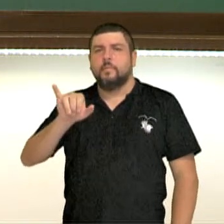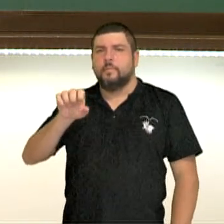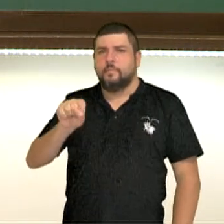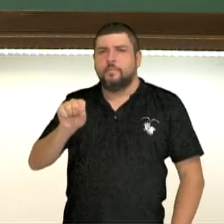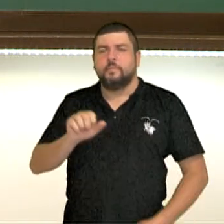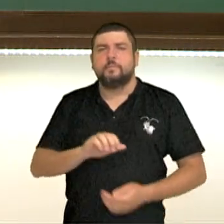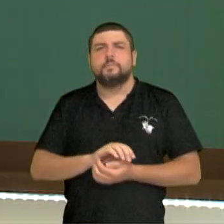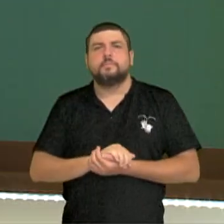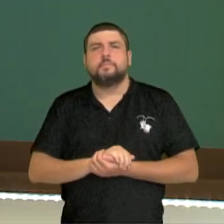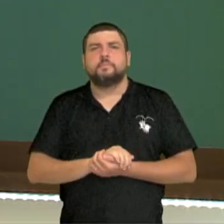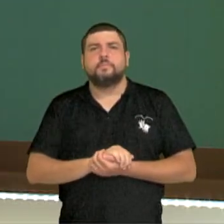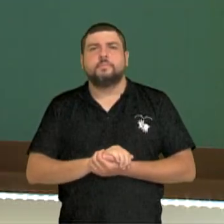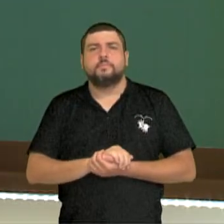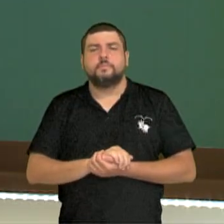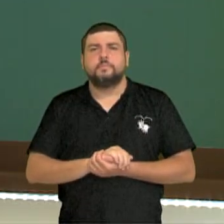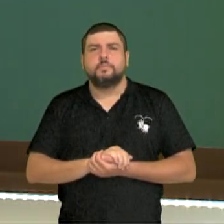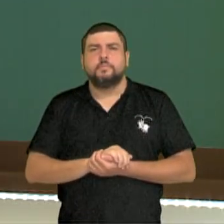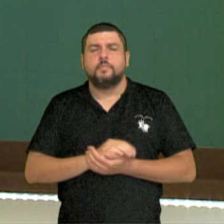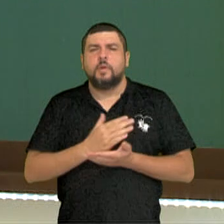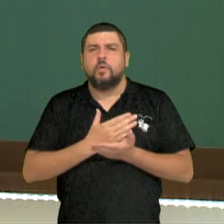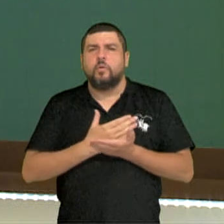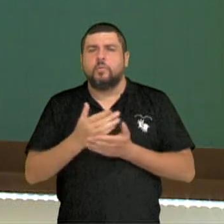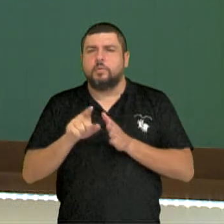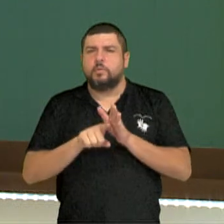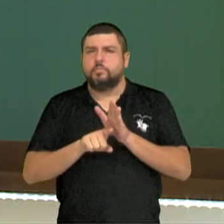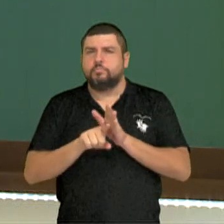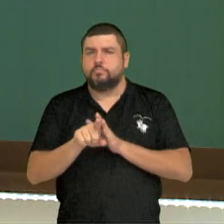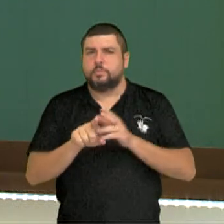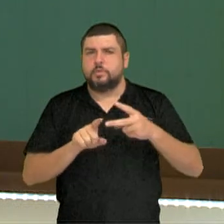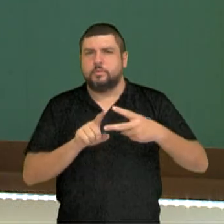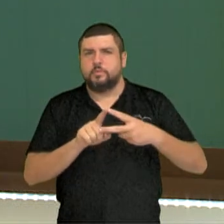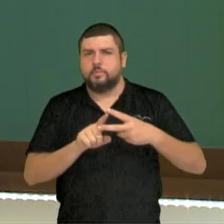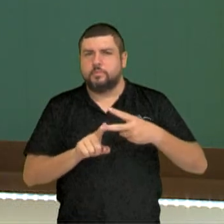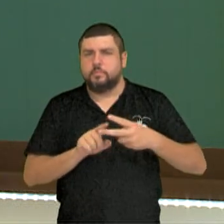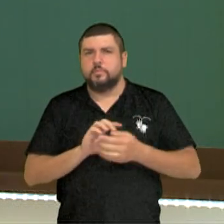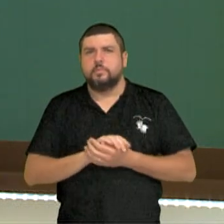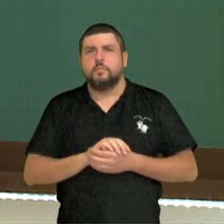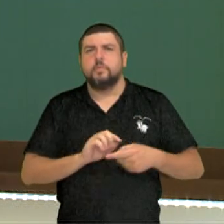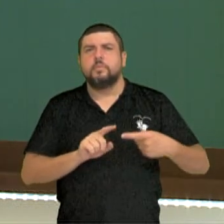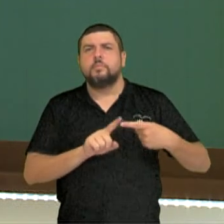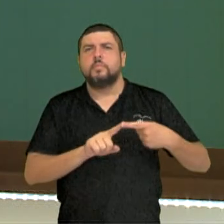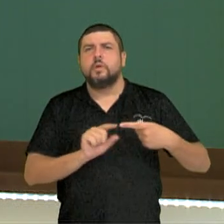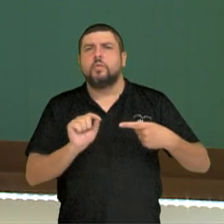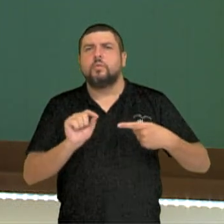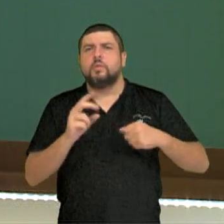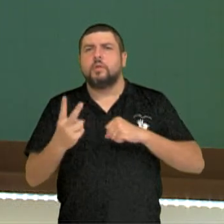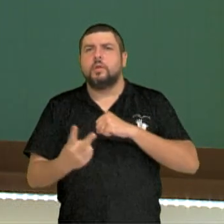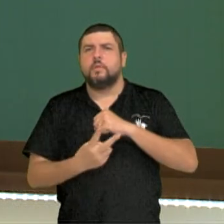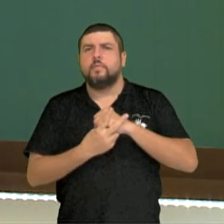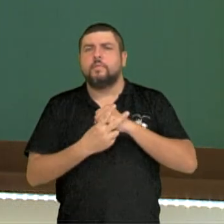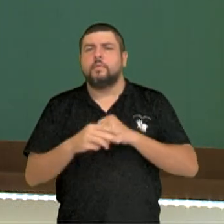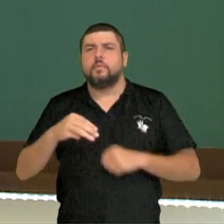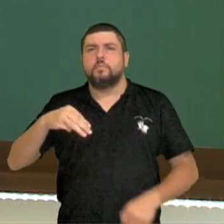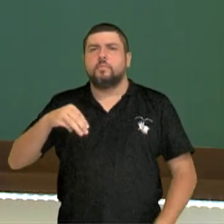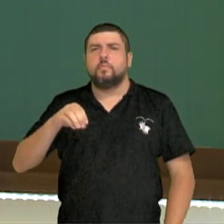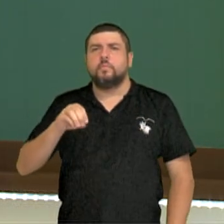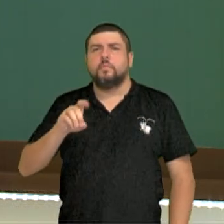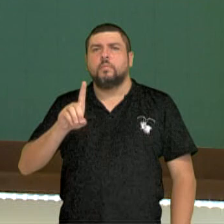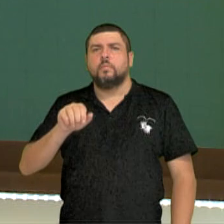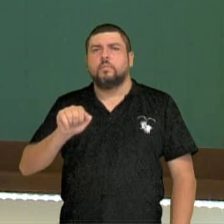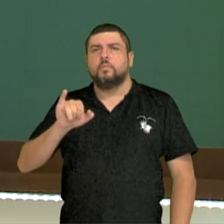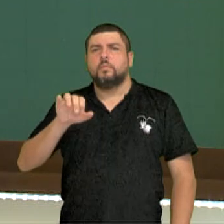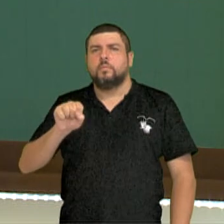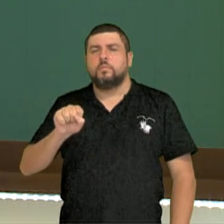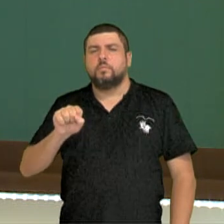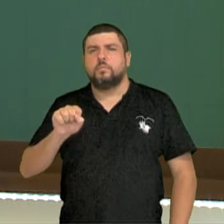Eu começo com duas perguntinhas para vocês. O que são verbos modais? Você sabe? E que sentido cada